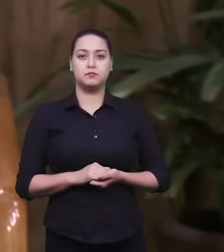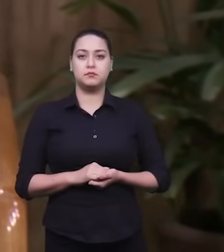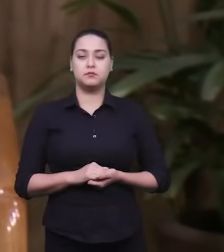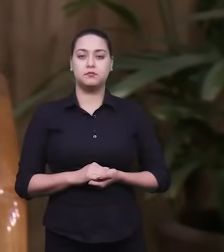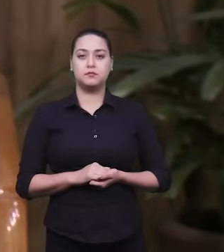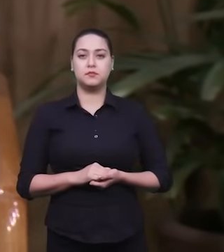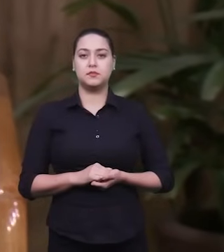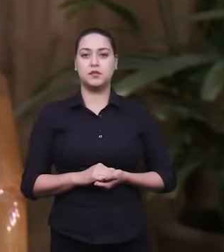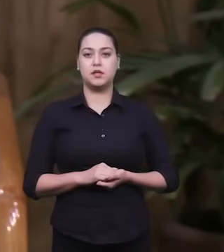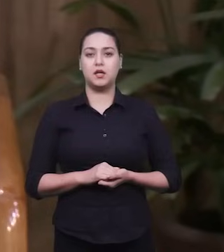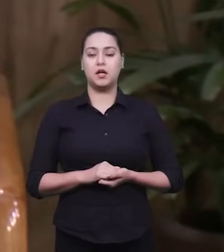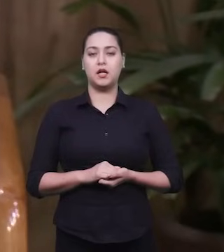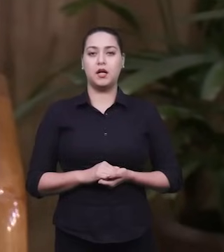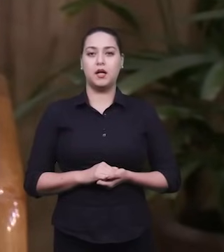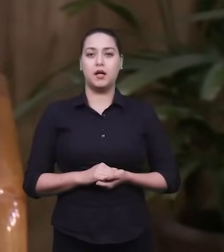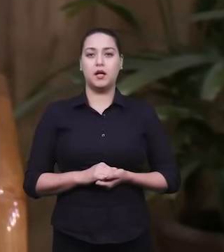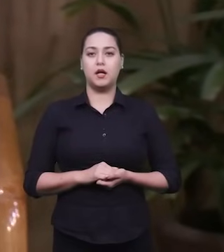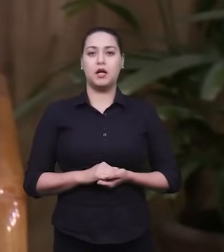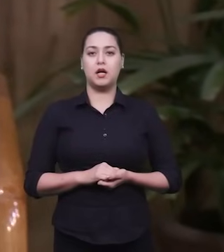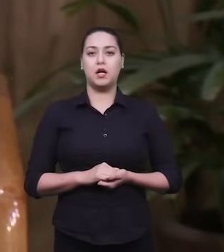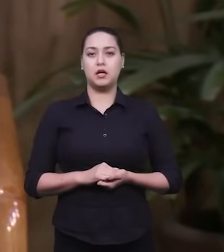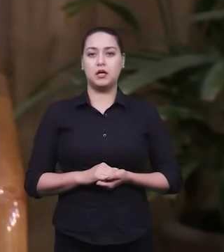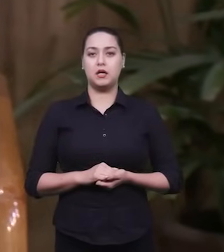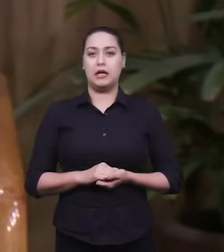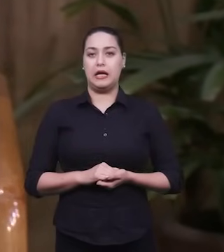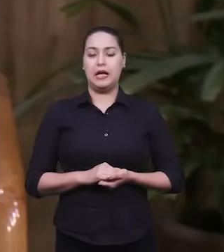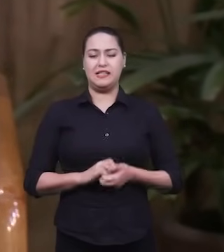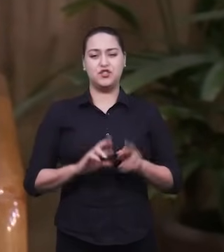há muitas abordagens, há muitas